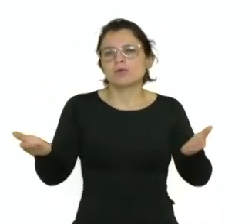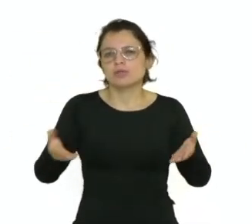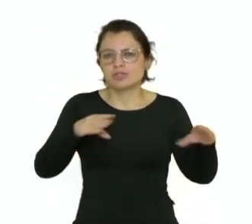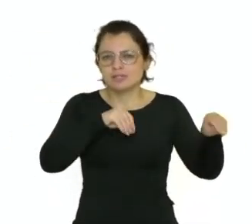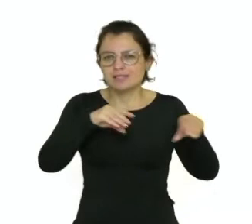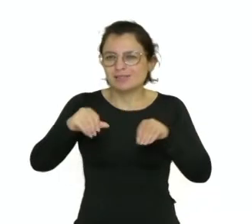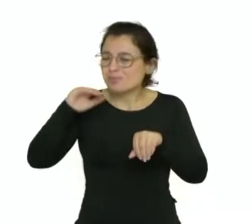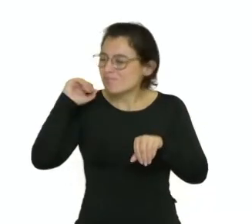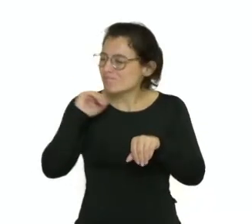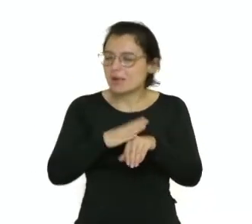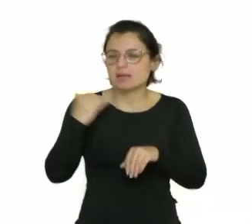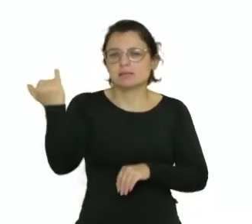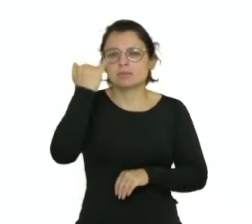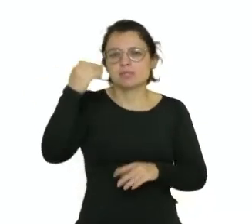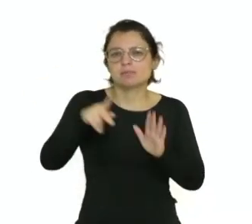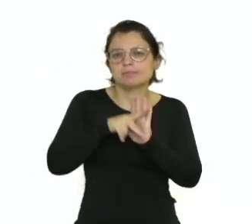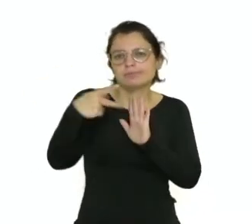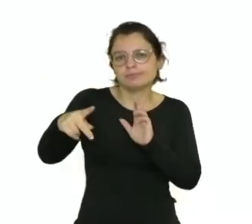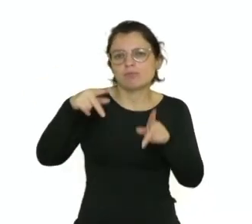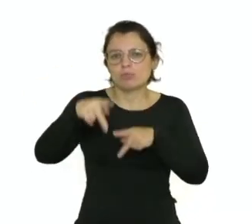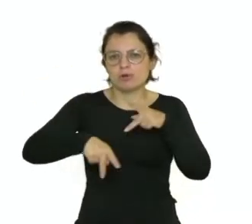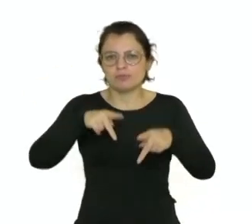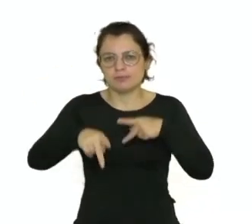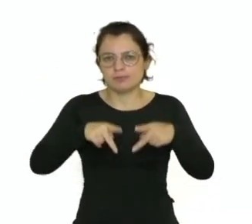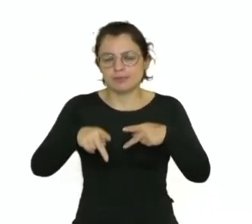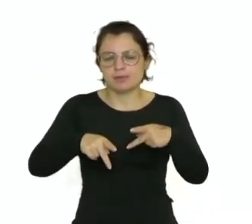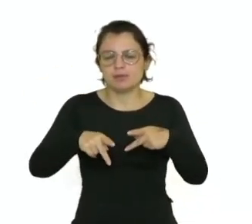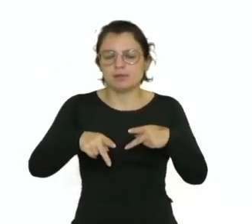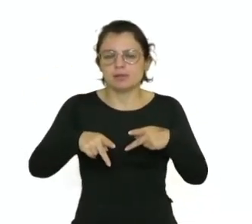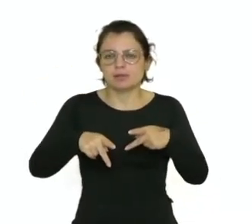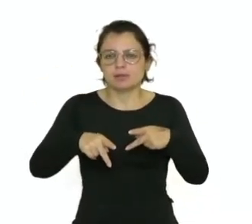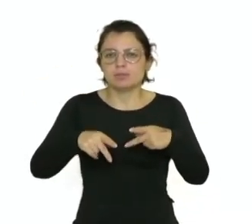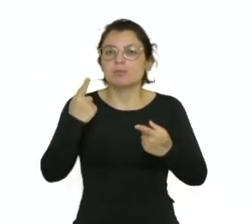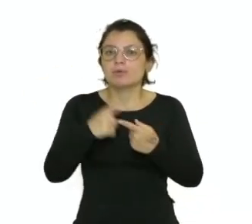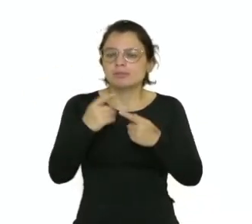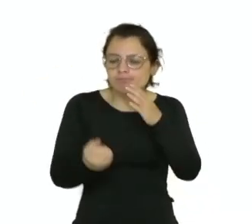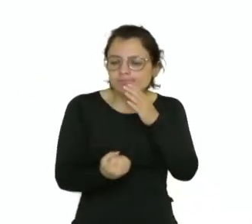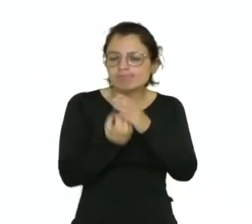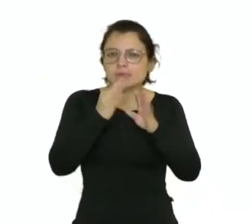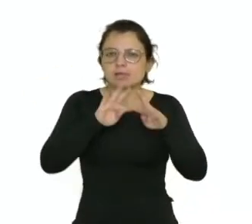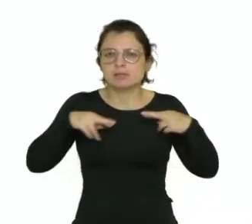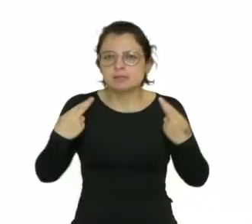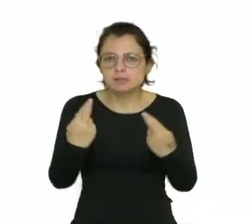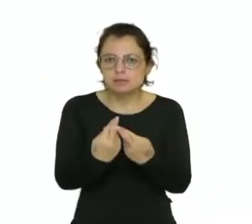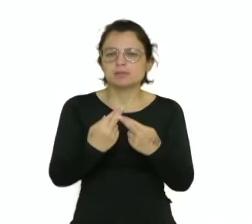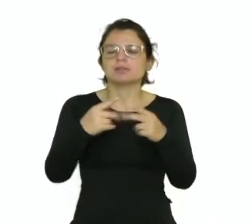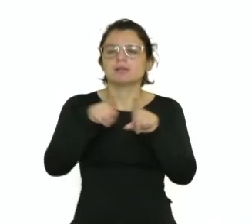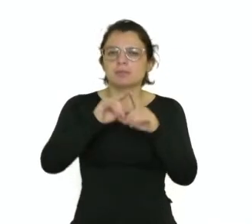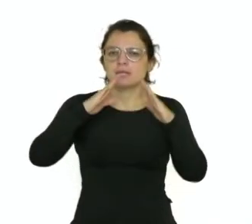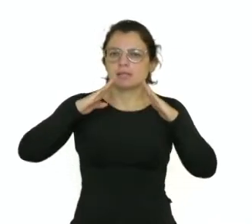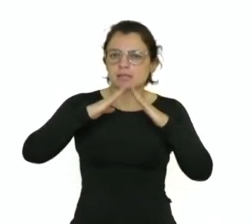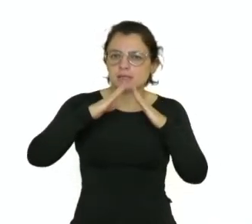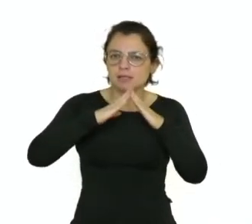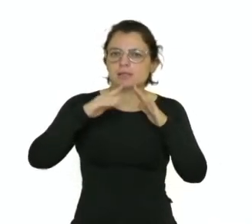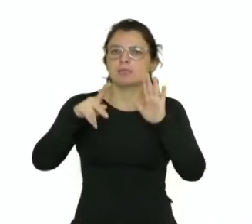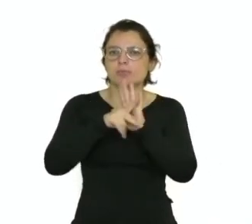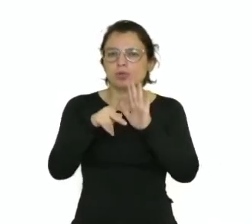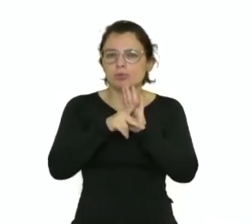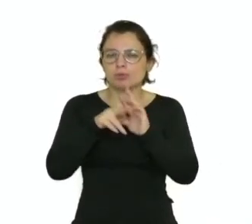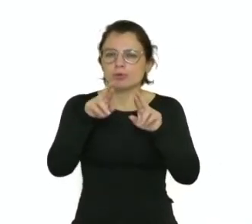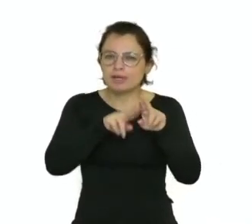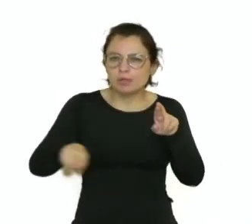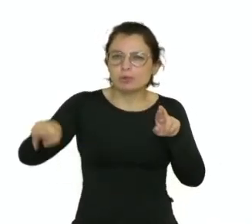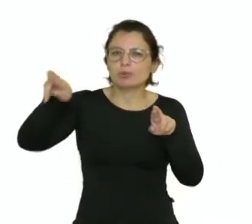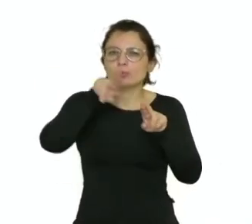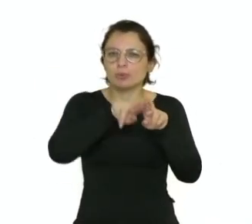mais importante para esses povos. Ali constroem suas aldeias e casas, seus rituais e